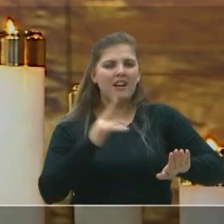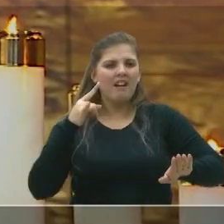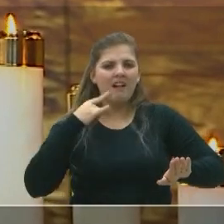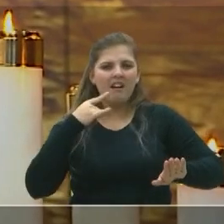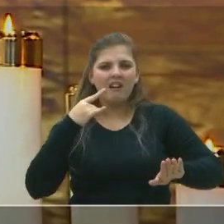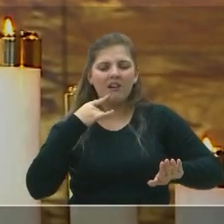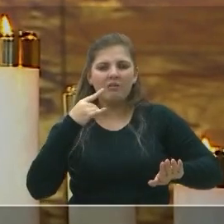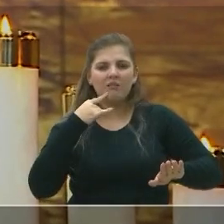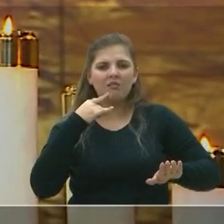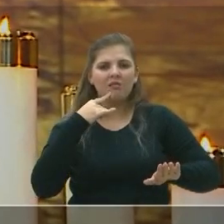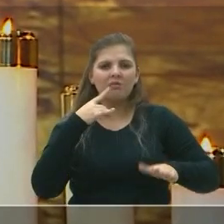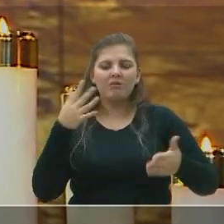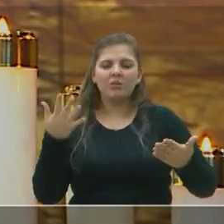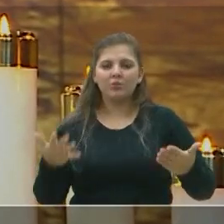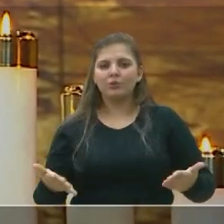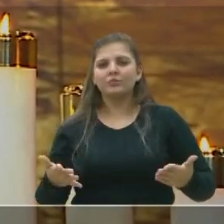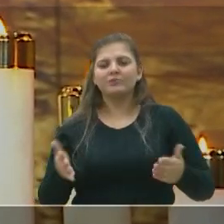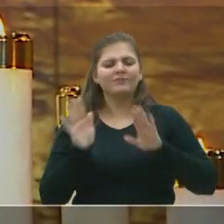drogas,